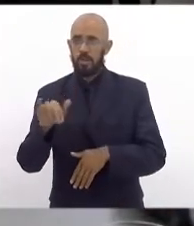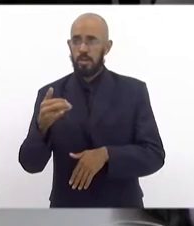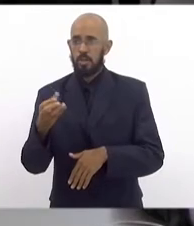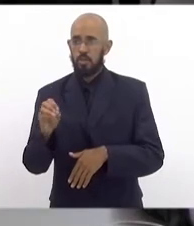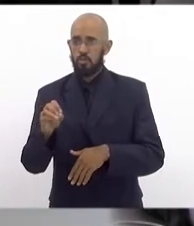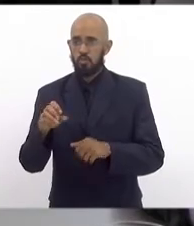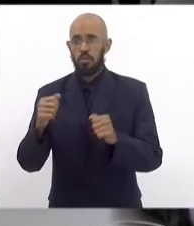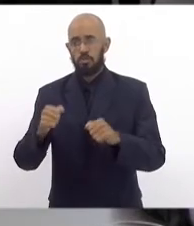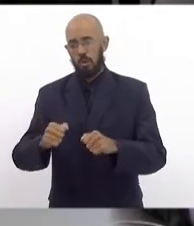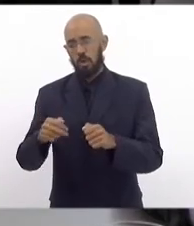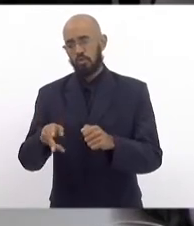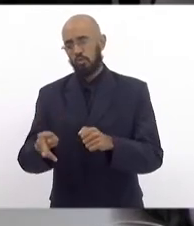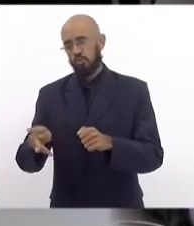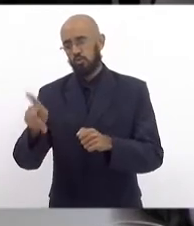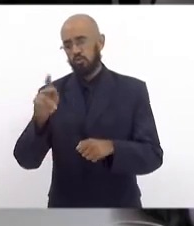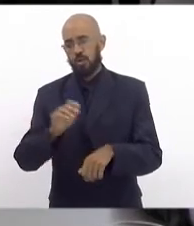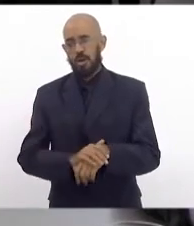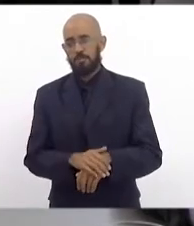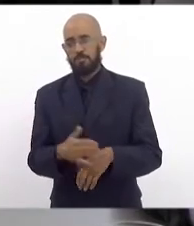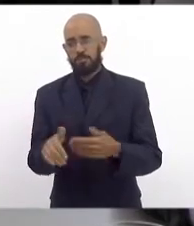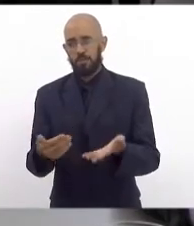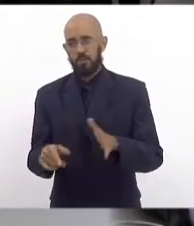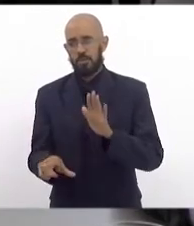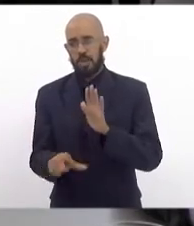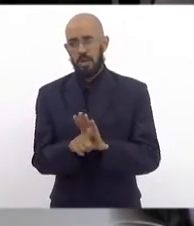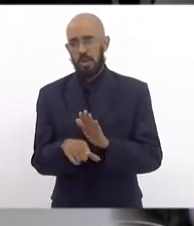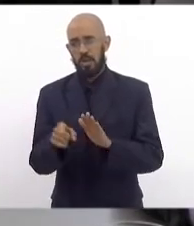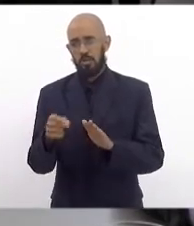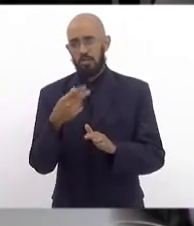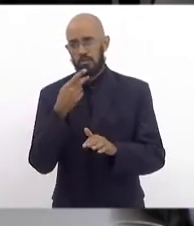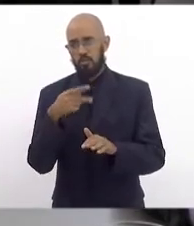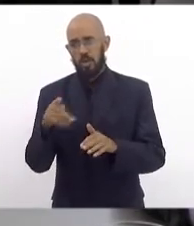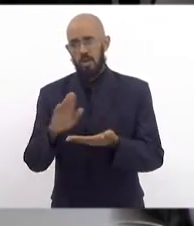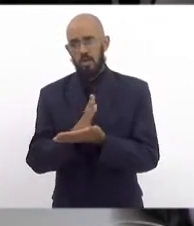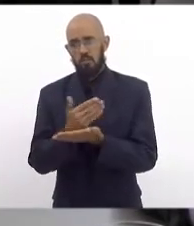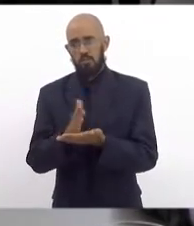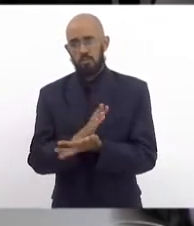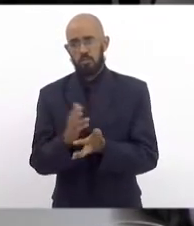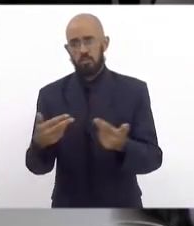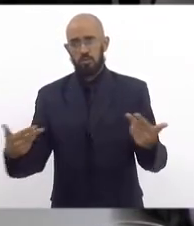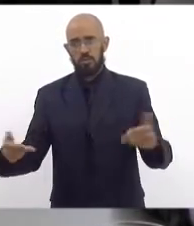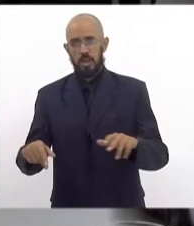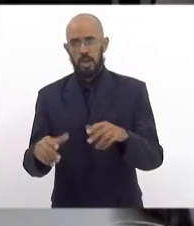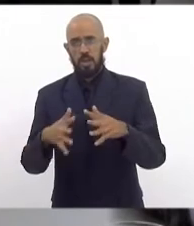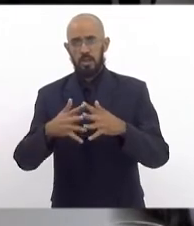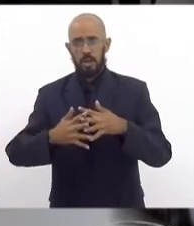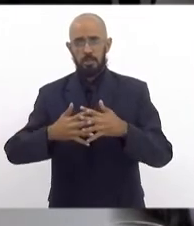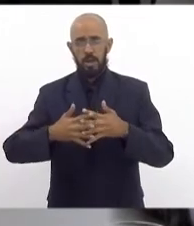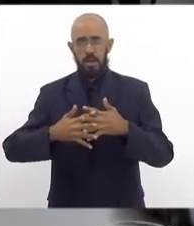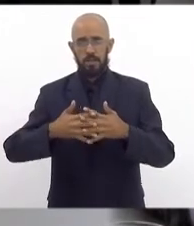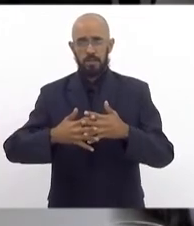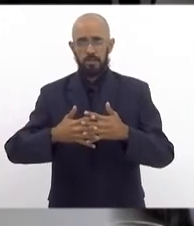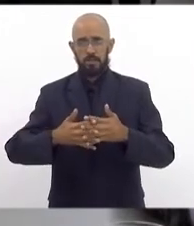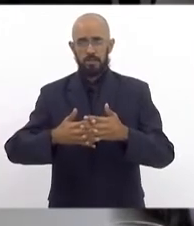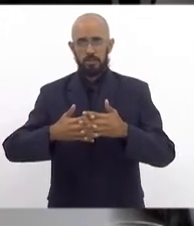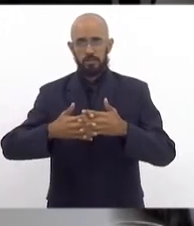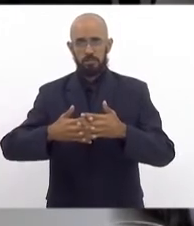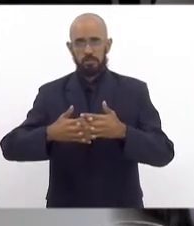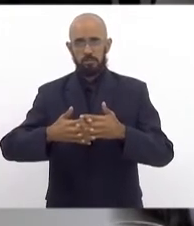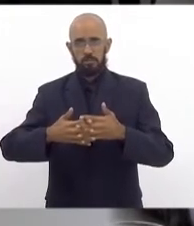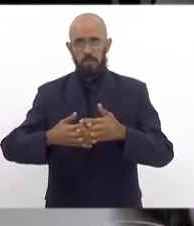então esta lei quando coloca algumas coisas aí é atrapalha bastante isso perde-se o controle